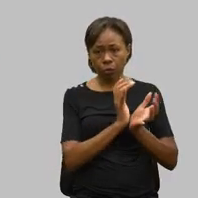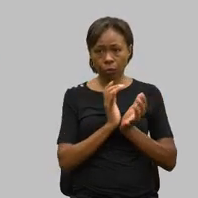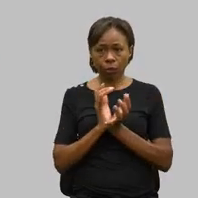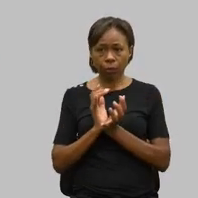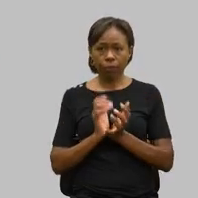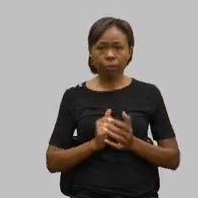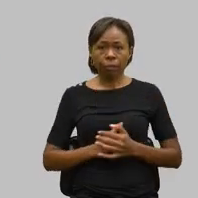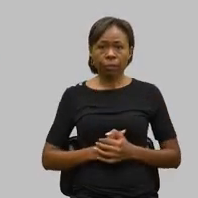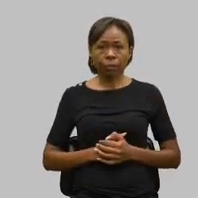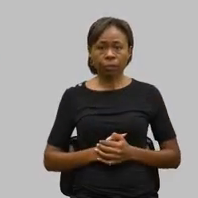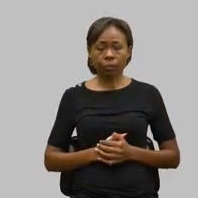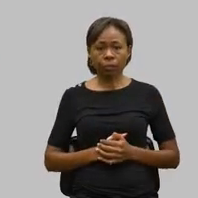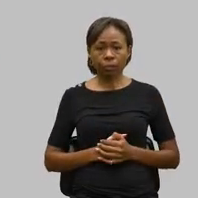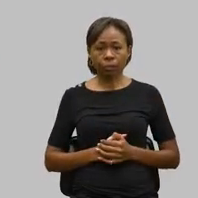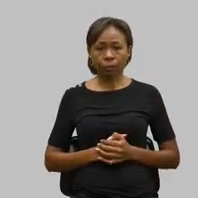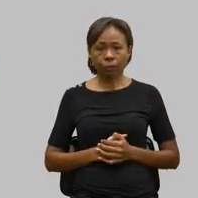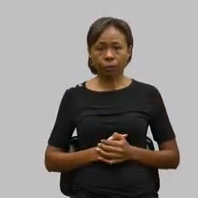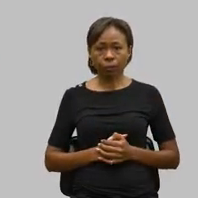Questão de votos, presidente.